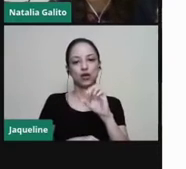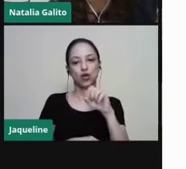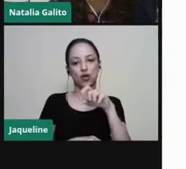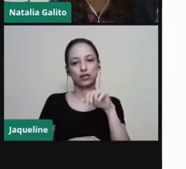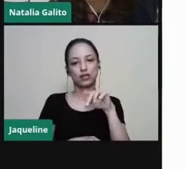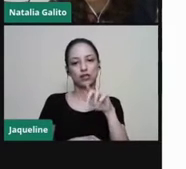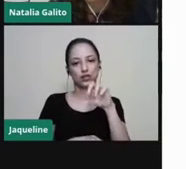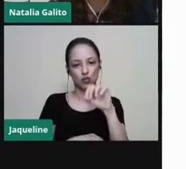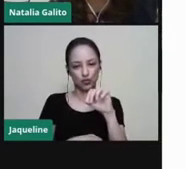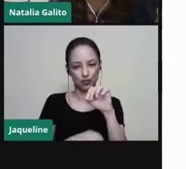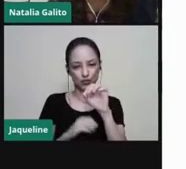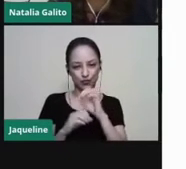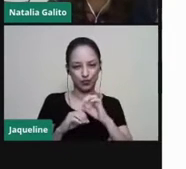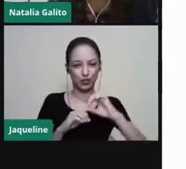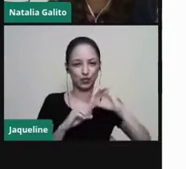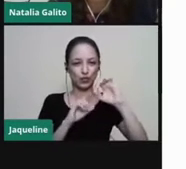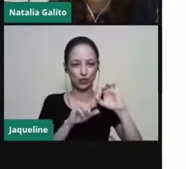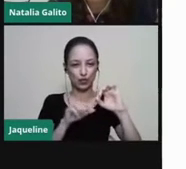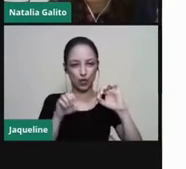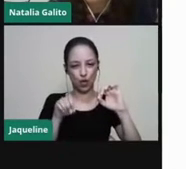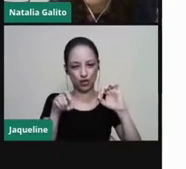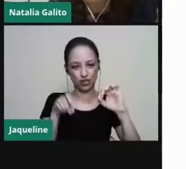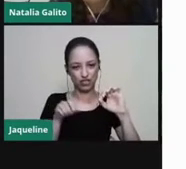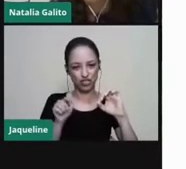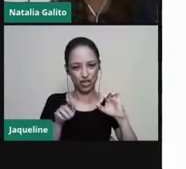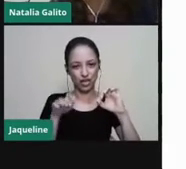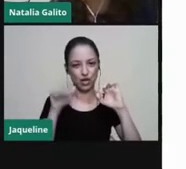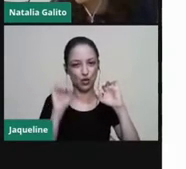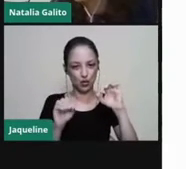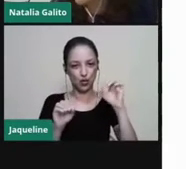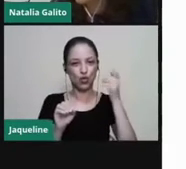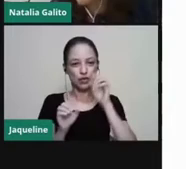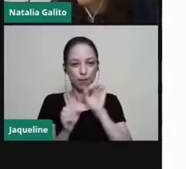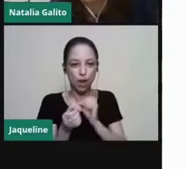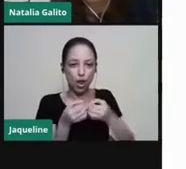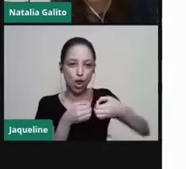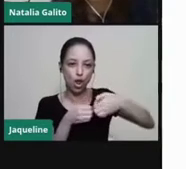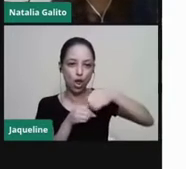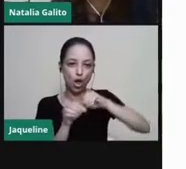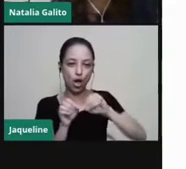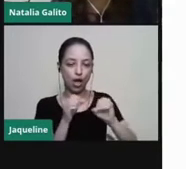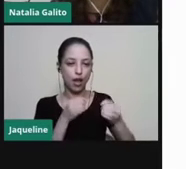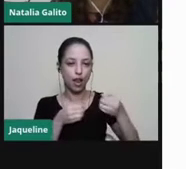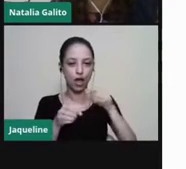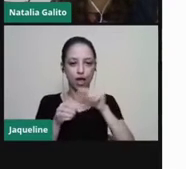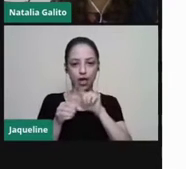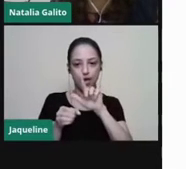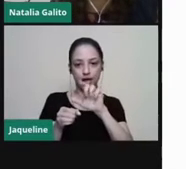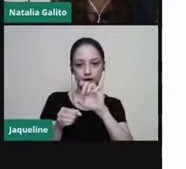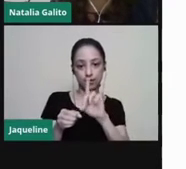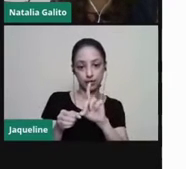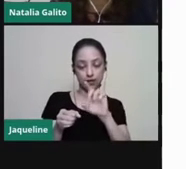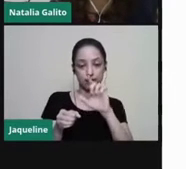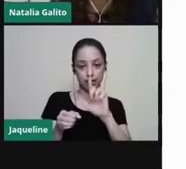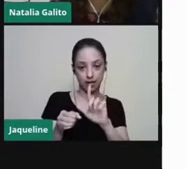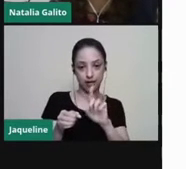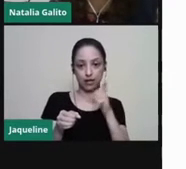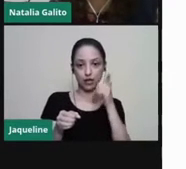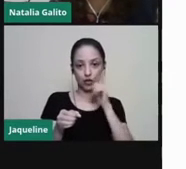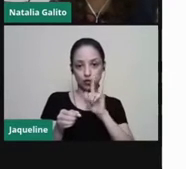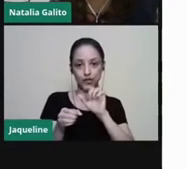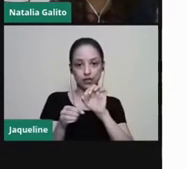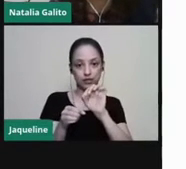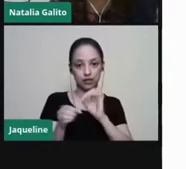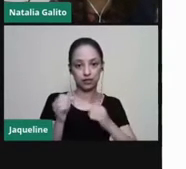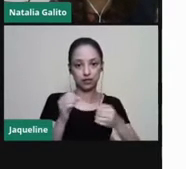espécies reativas de oxigênio conseguem oxidar moléculas de LDL que alcançam o espaço subendotelial, porque essas células